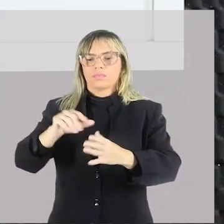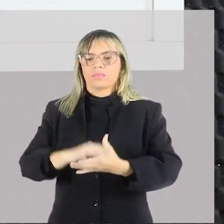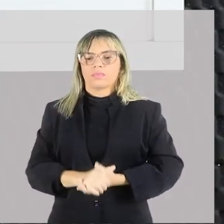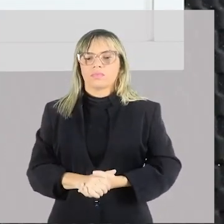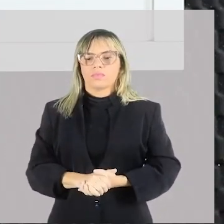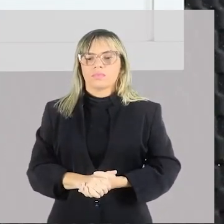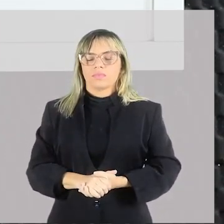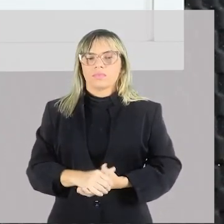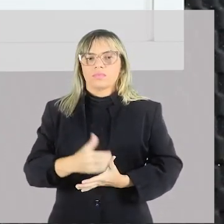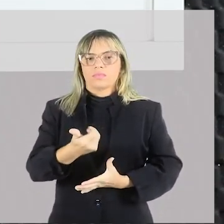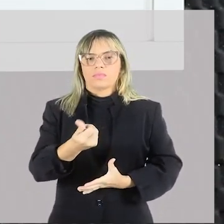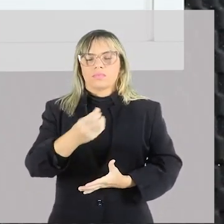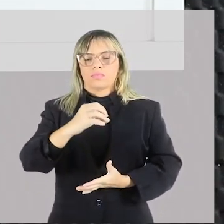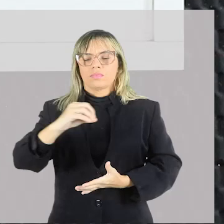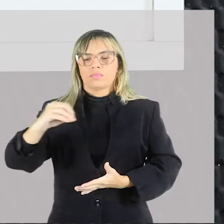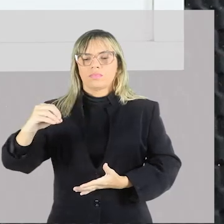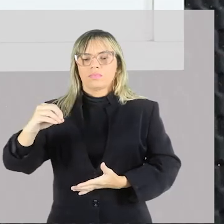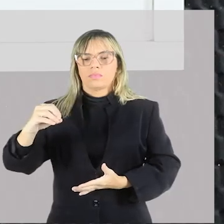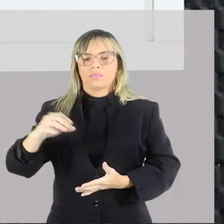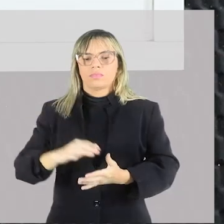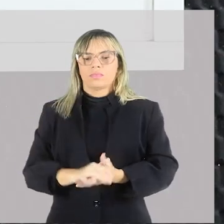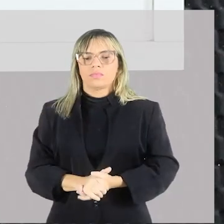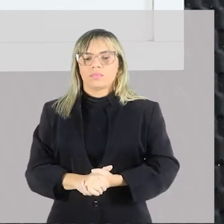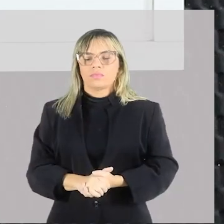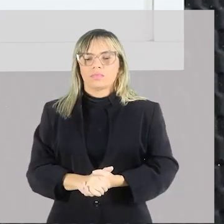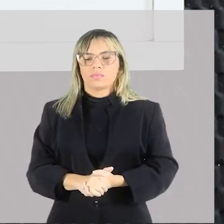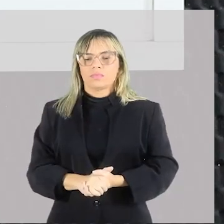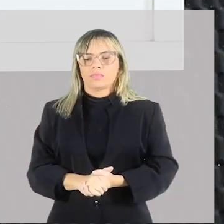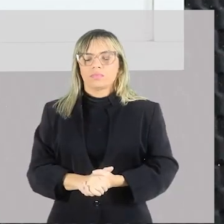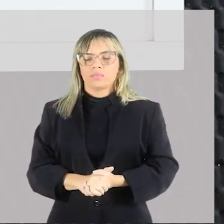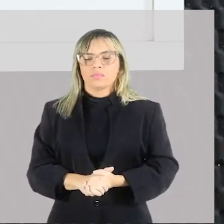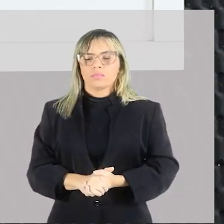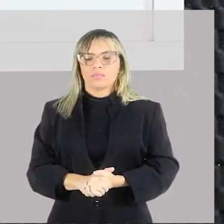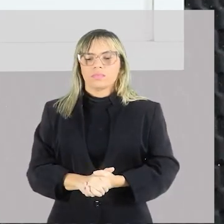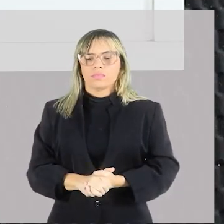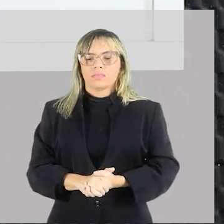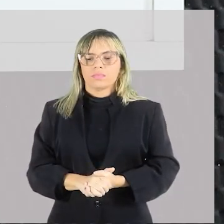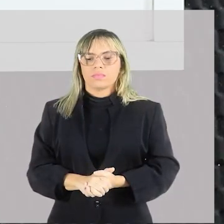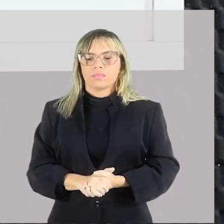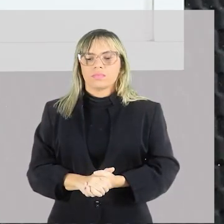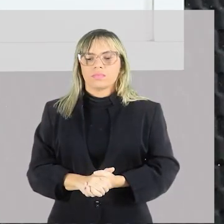entre 600 pessoas 600